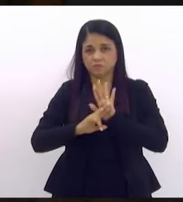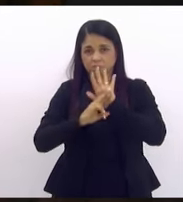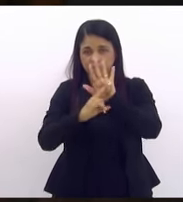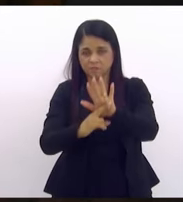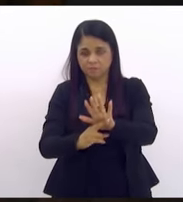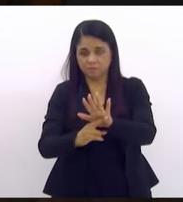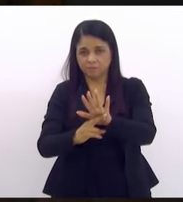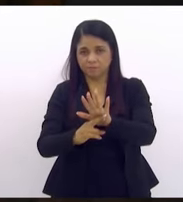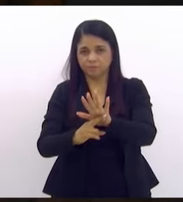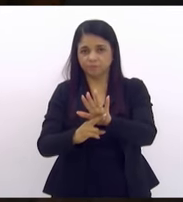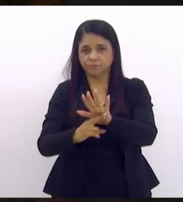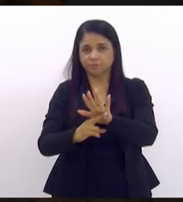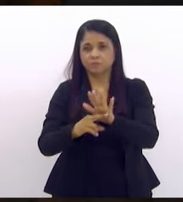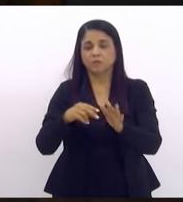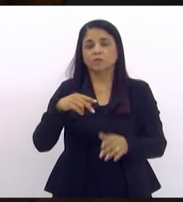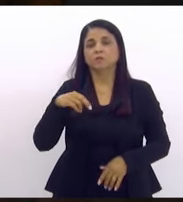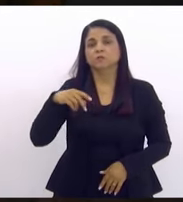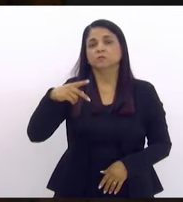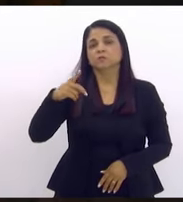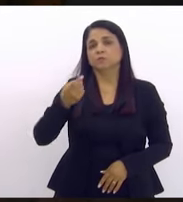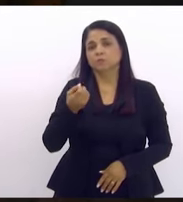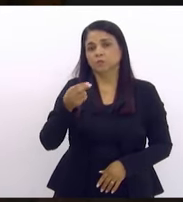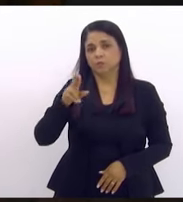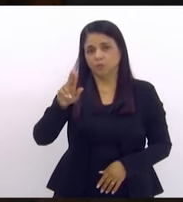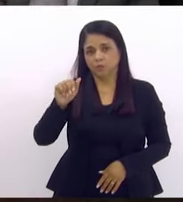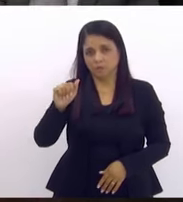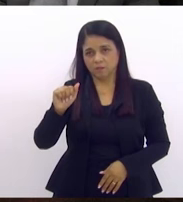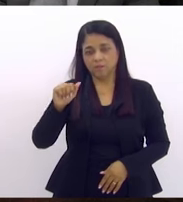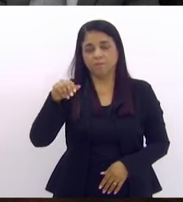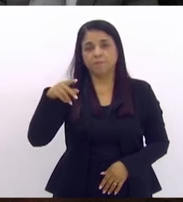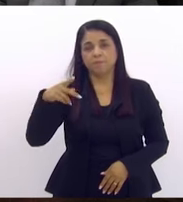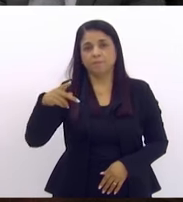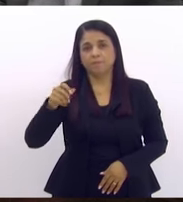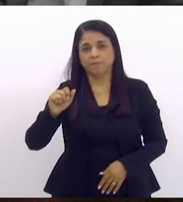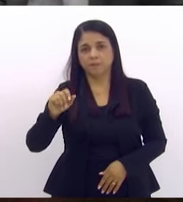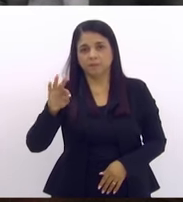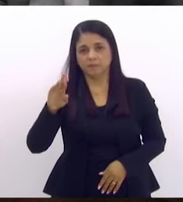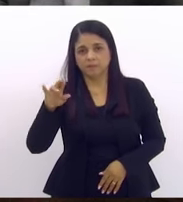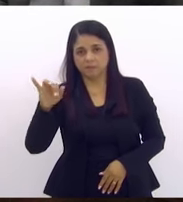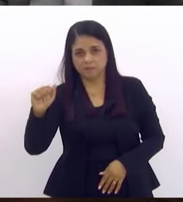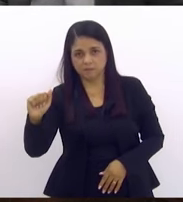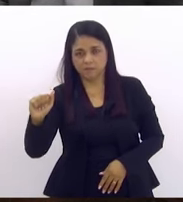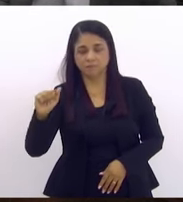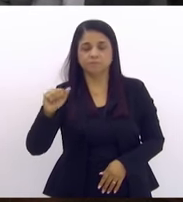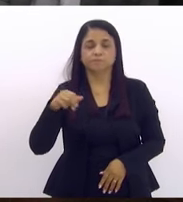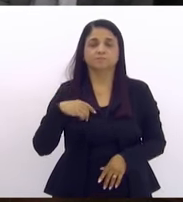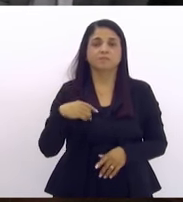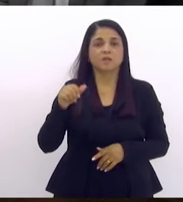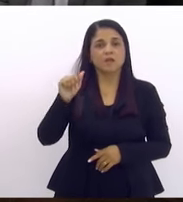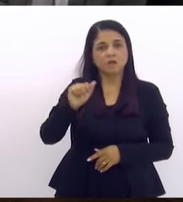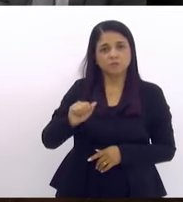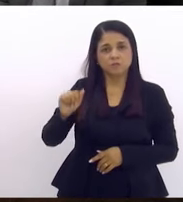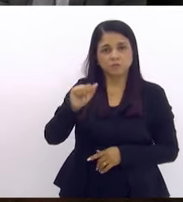representando D Patrícia Medeiros presidente da associação de juízes do trabalho